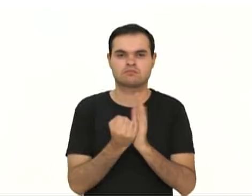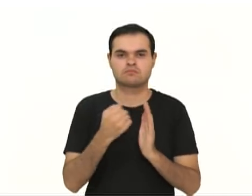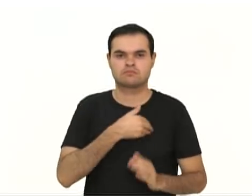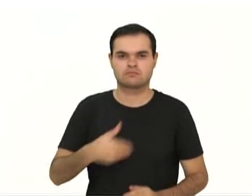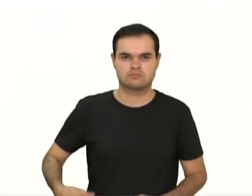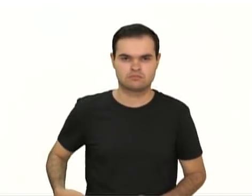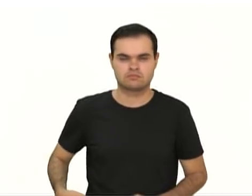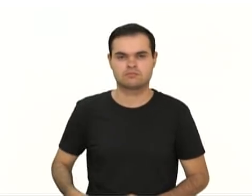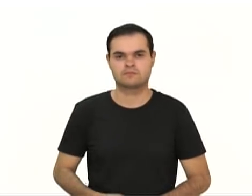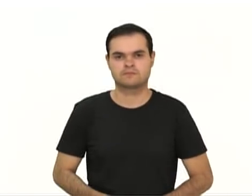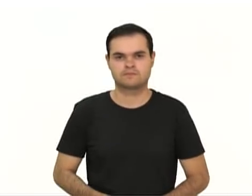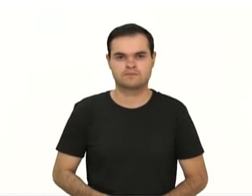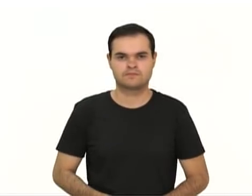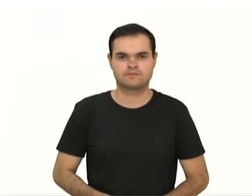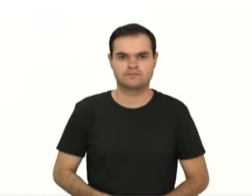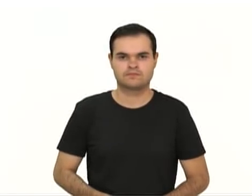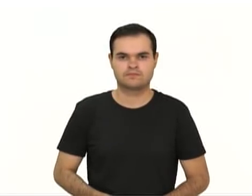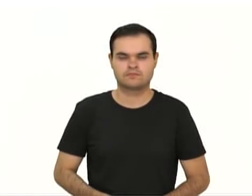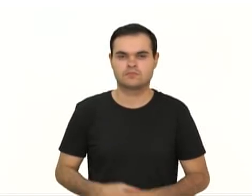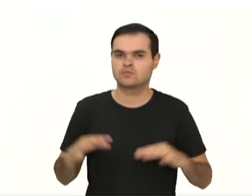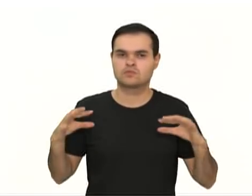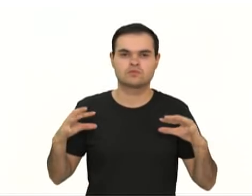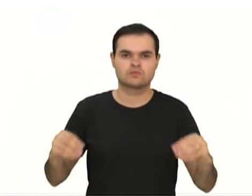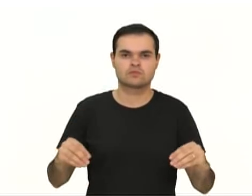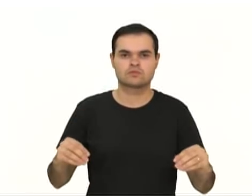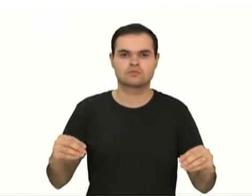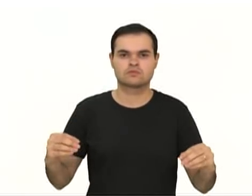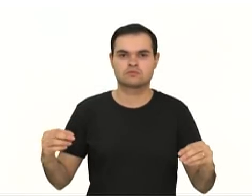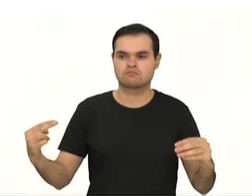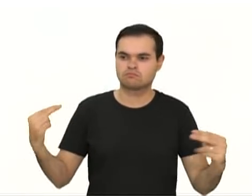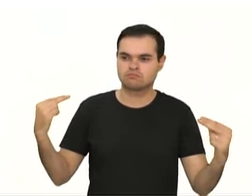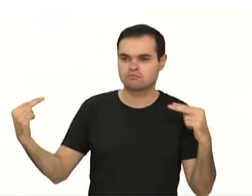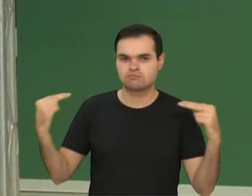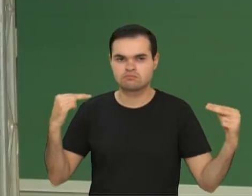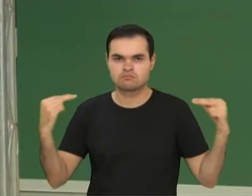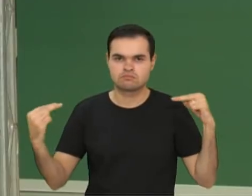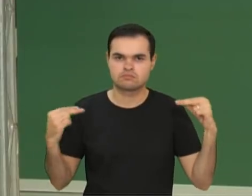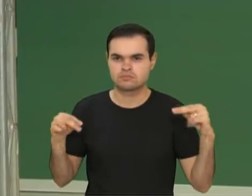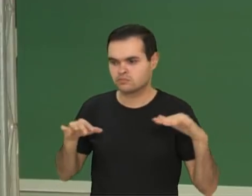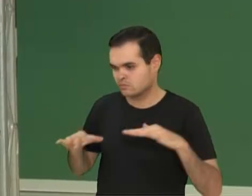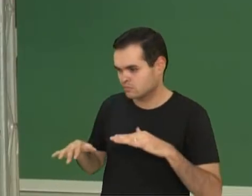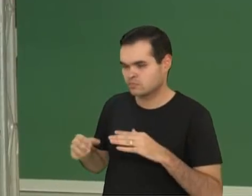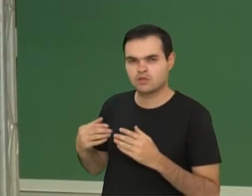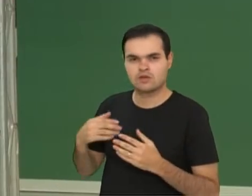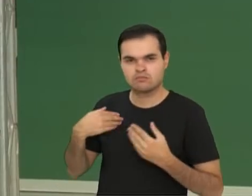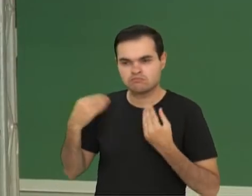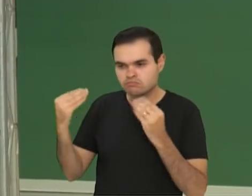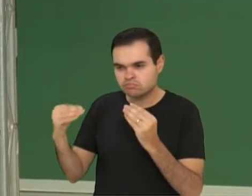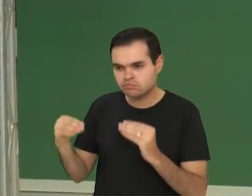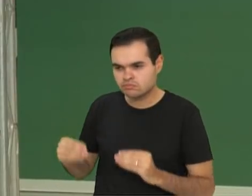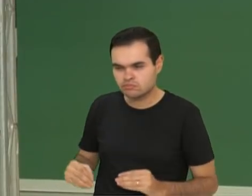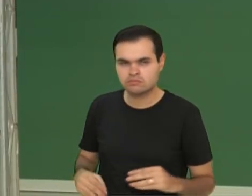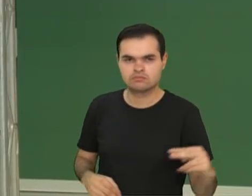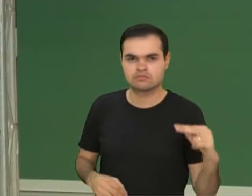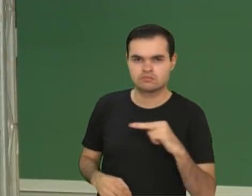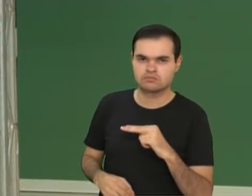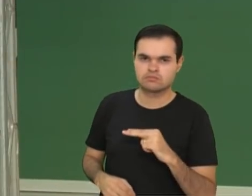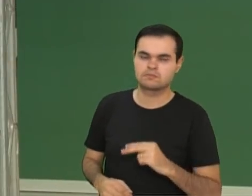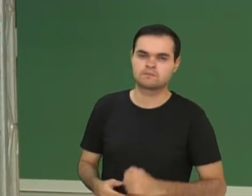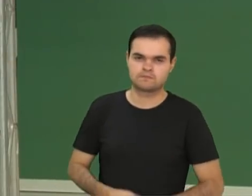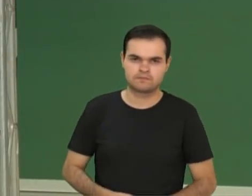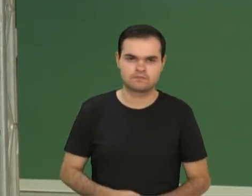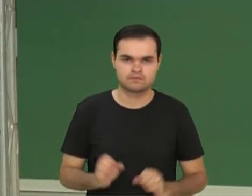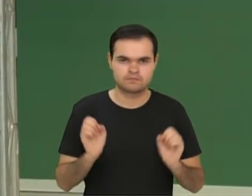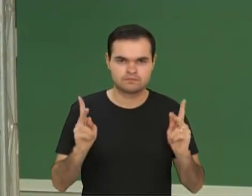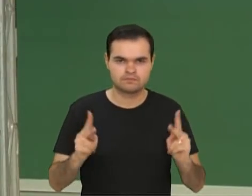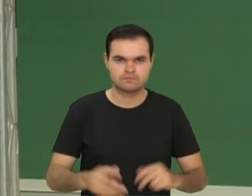público. Todos estamos sendo avaliados quando postamos ou publicamos algo. É inevitável,